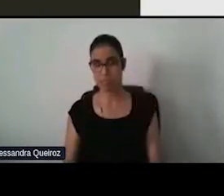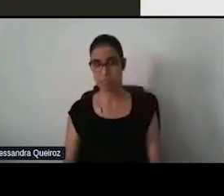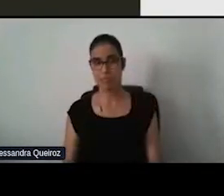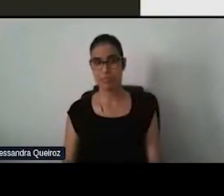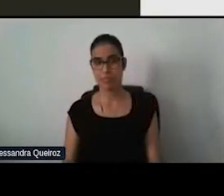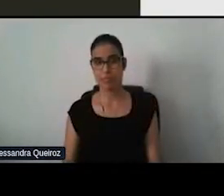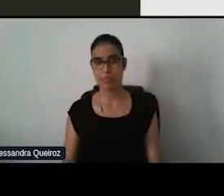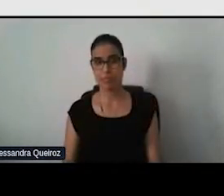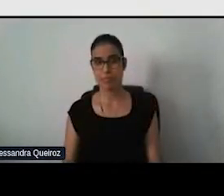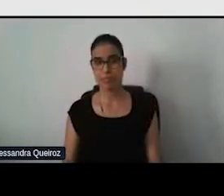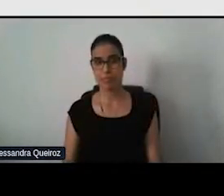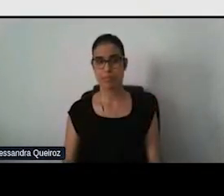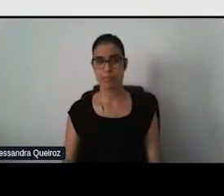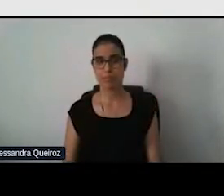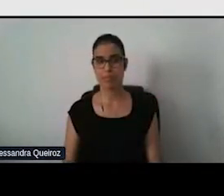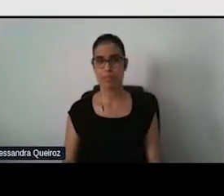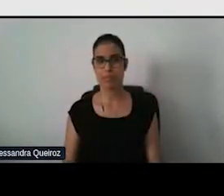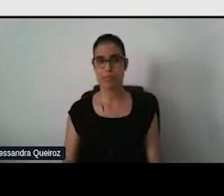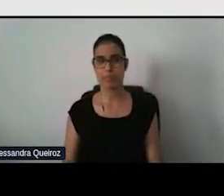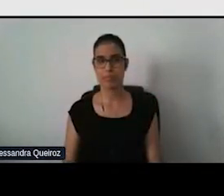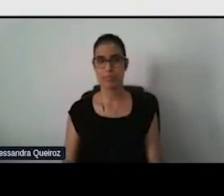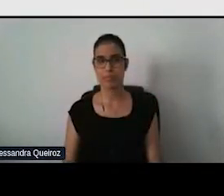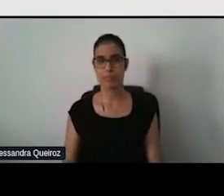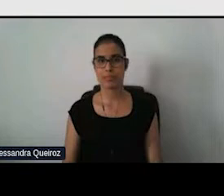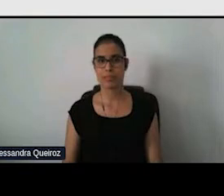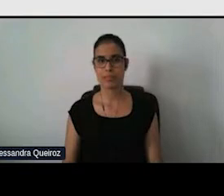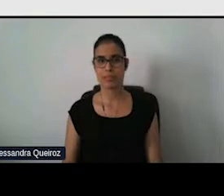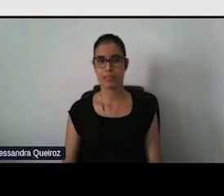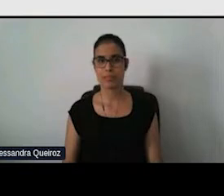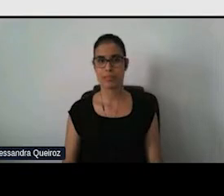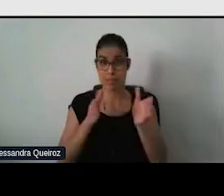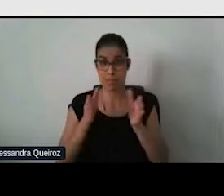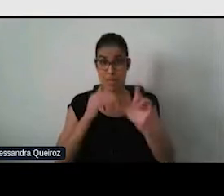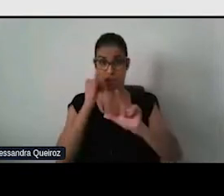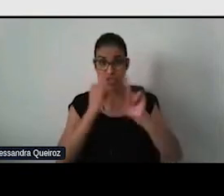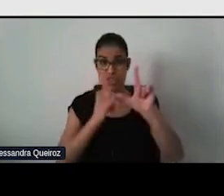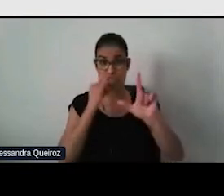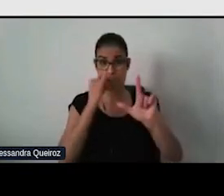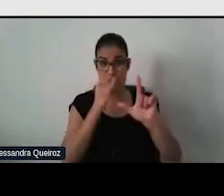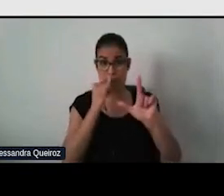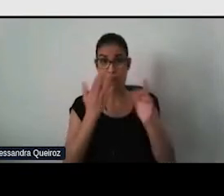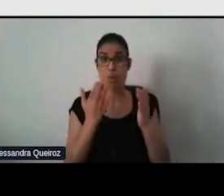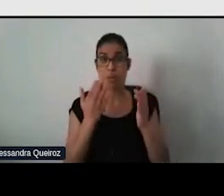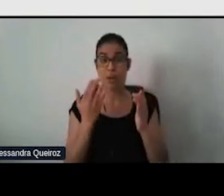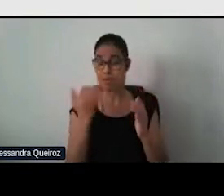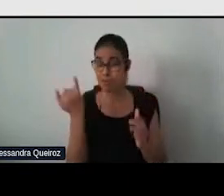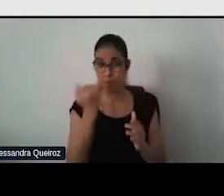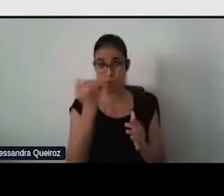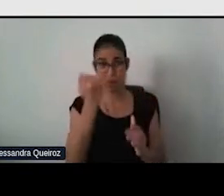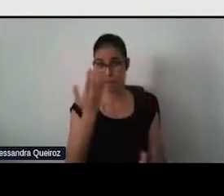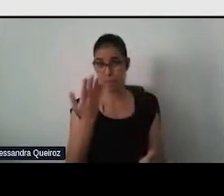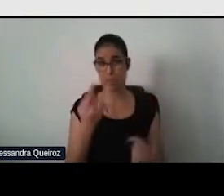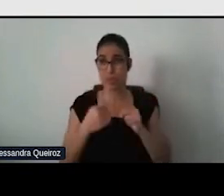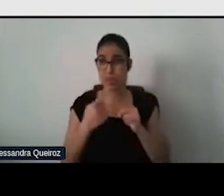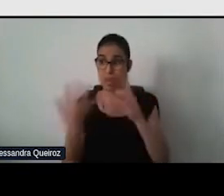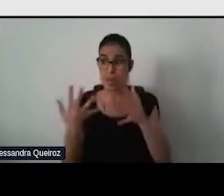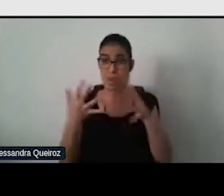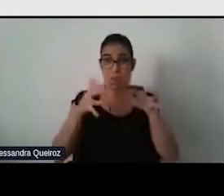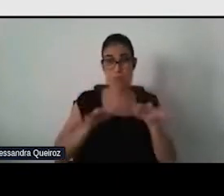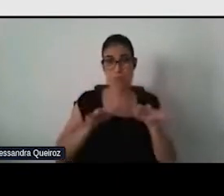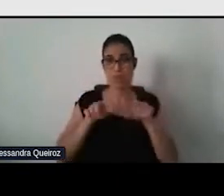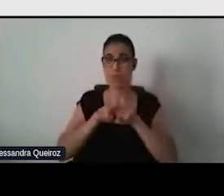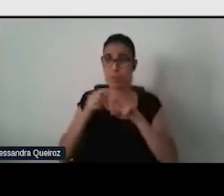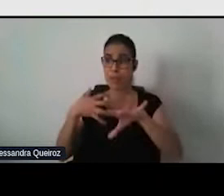Então, qual que é a importância da acessibilidade digital? É trazer mais empatia com os usuários, a inclusão digital de